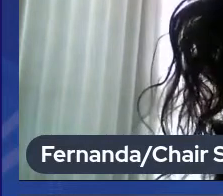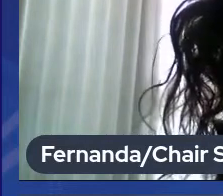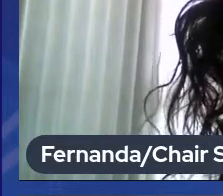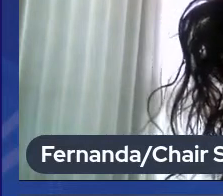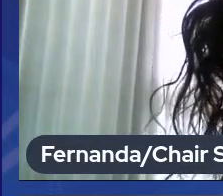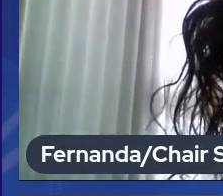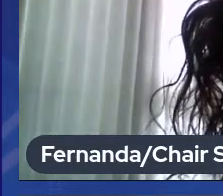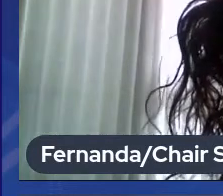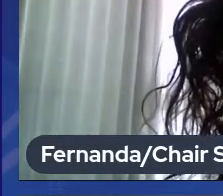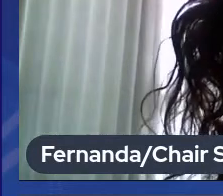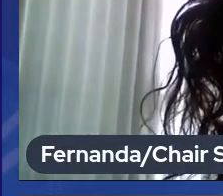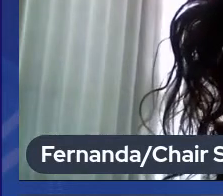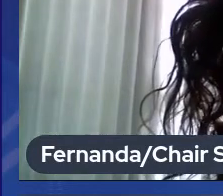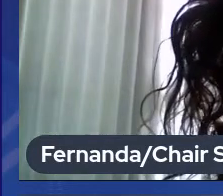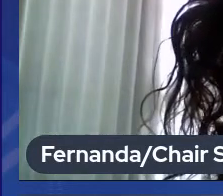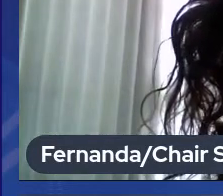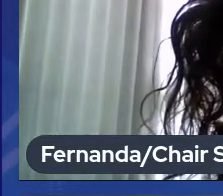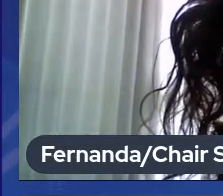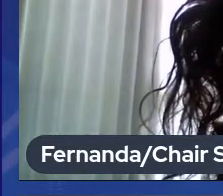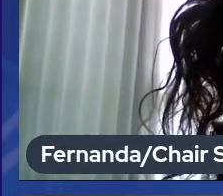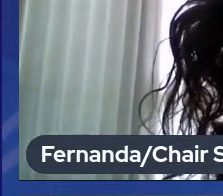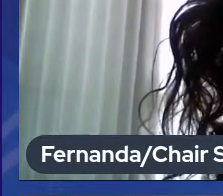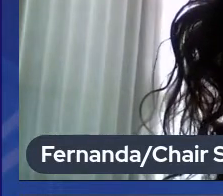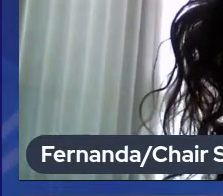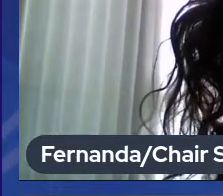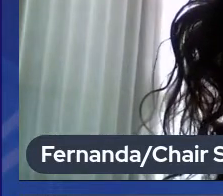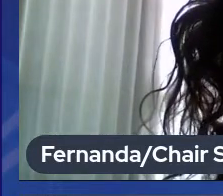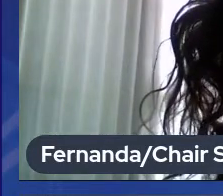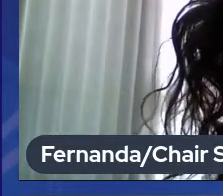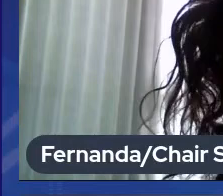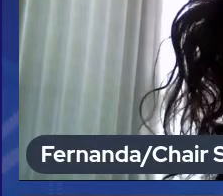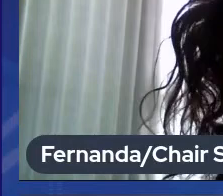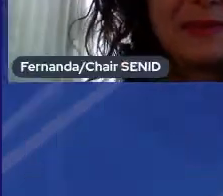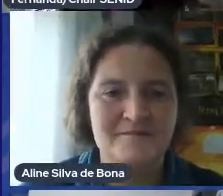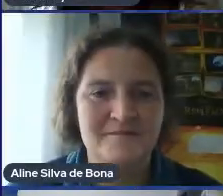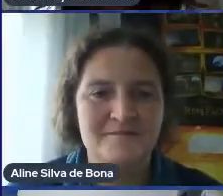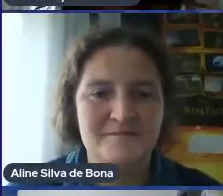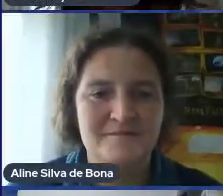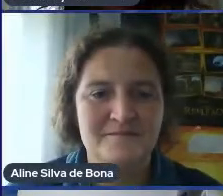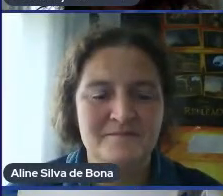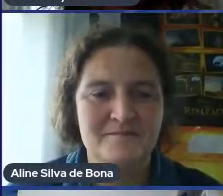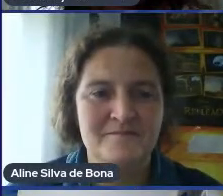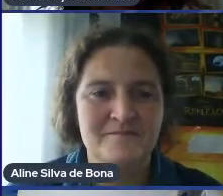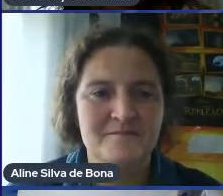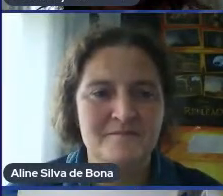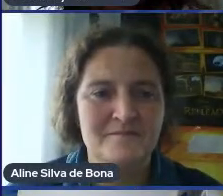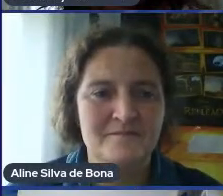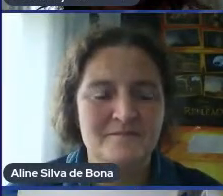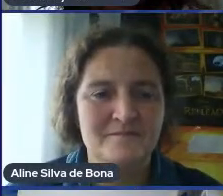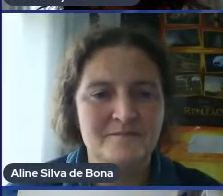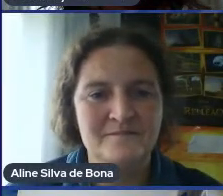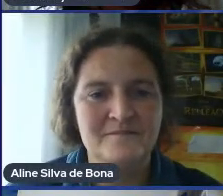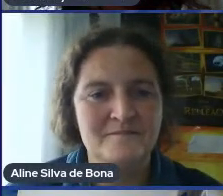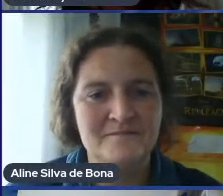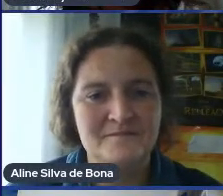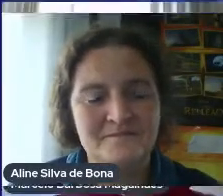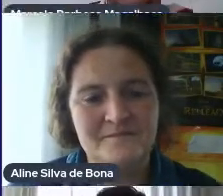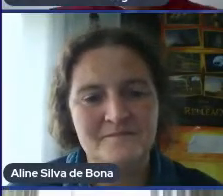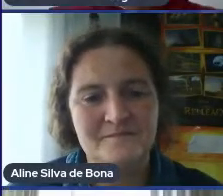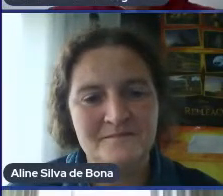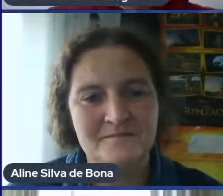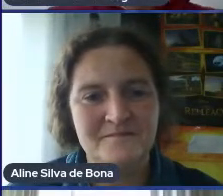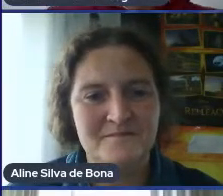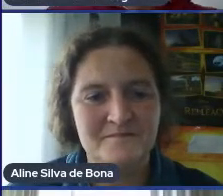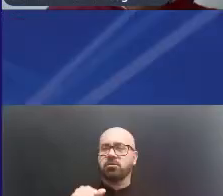sistemas ou Mestrando no Instituto Federal de Porto Alegre e faço parte do grupo matec e